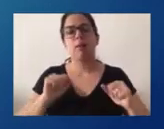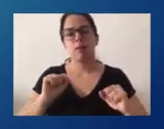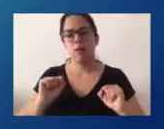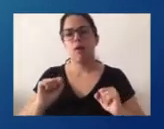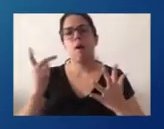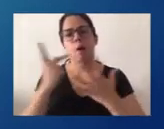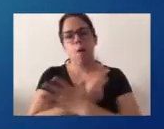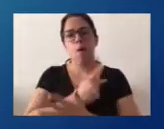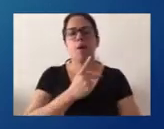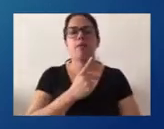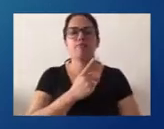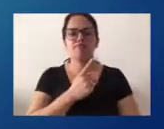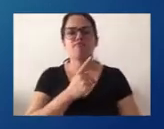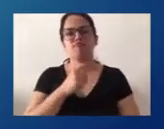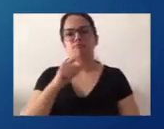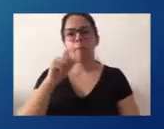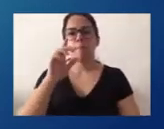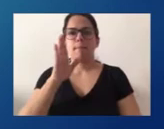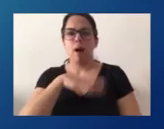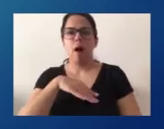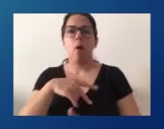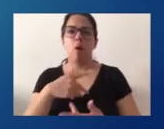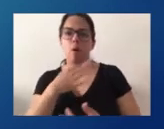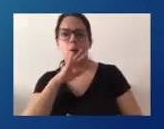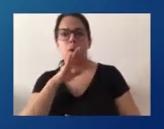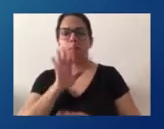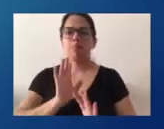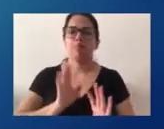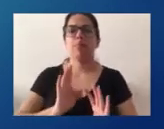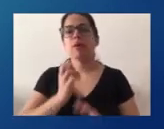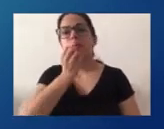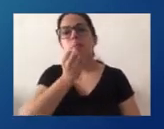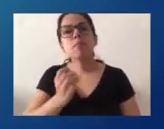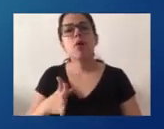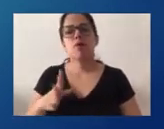Então, é algo aí que eu chamo atenção para trabalho em câmera fria.